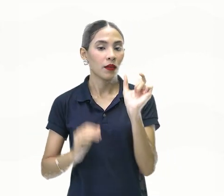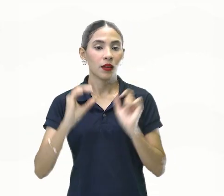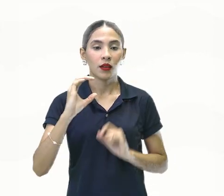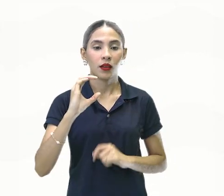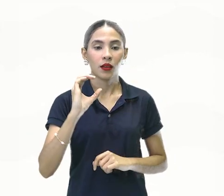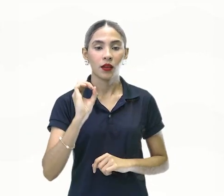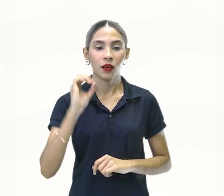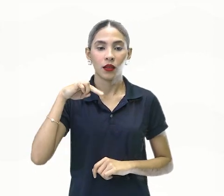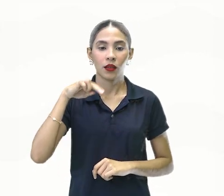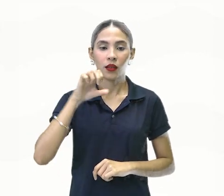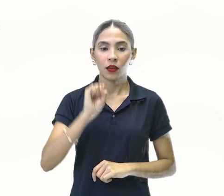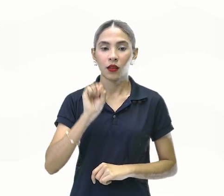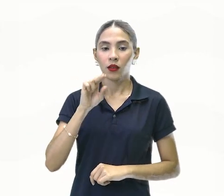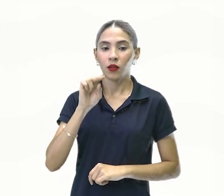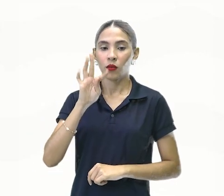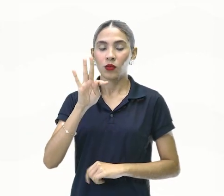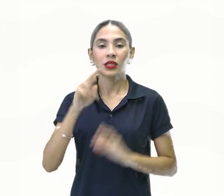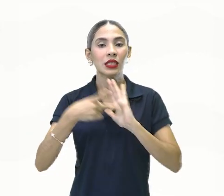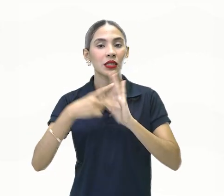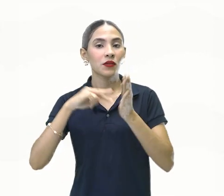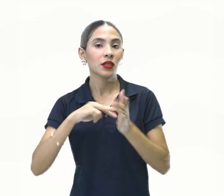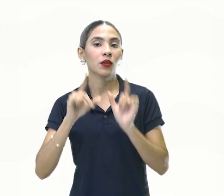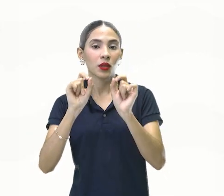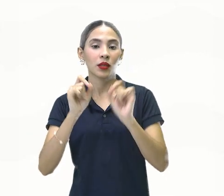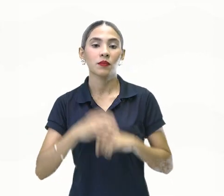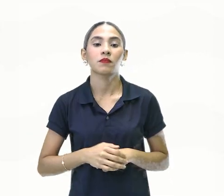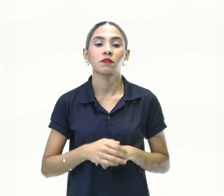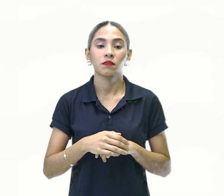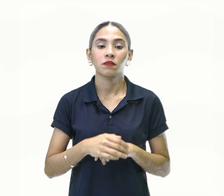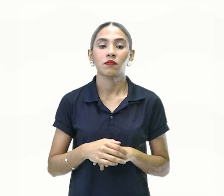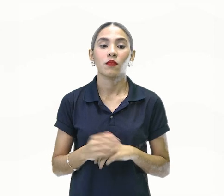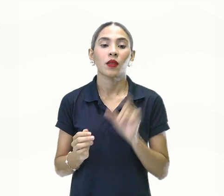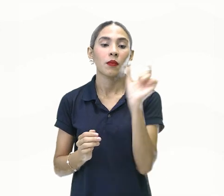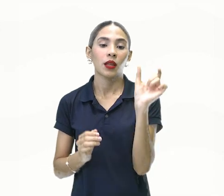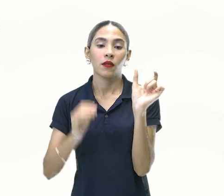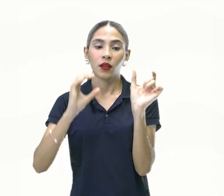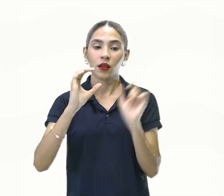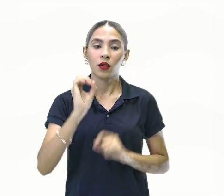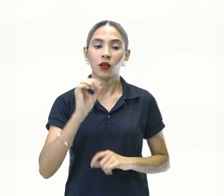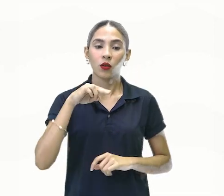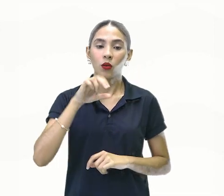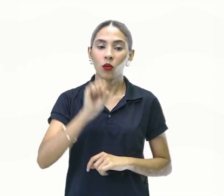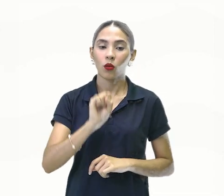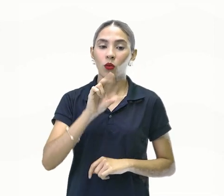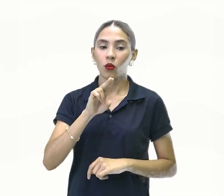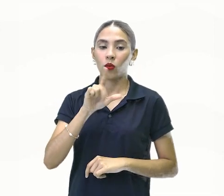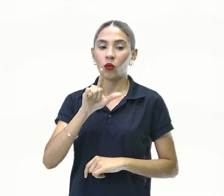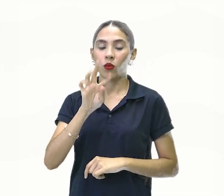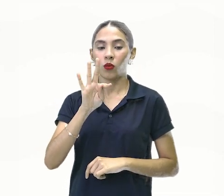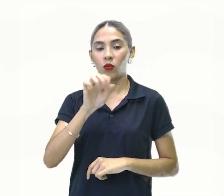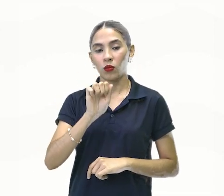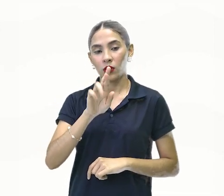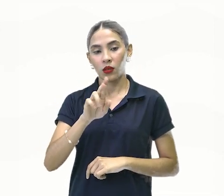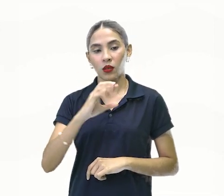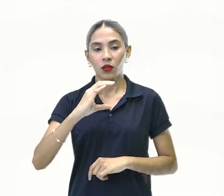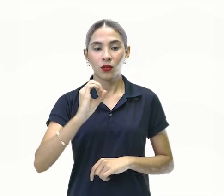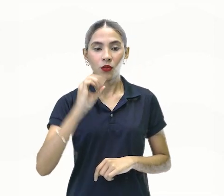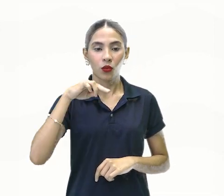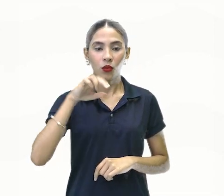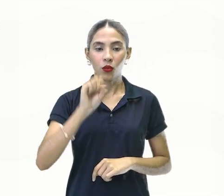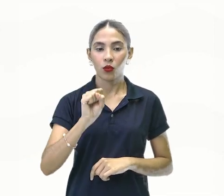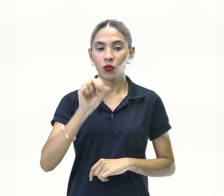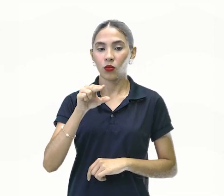consult, também, consult quer dizer consultar, uma palavra cognata, também no imperativo, tá? Consult